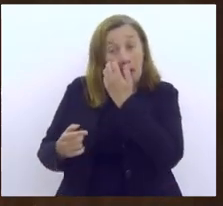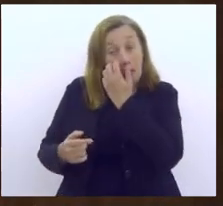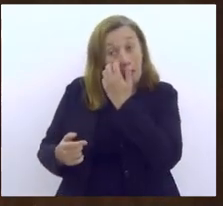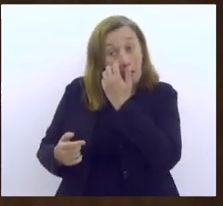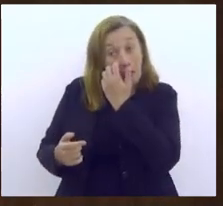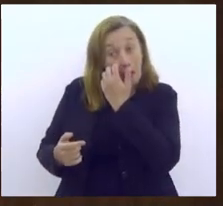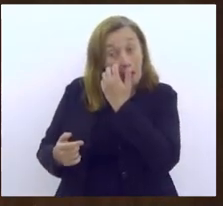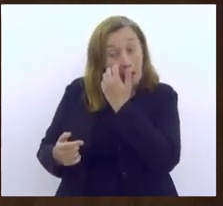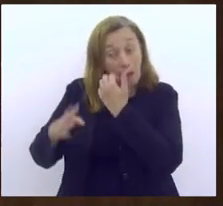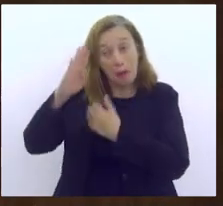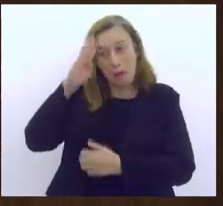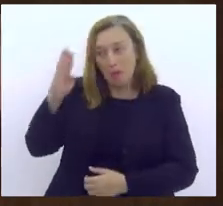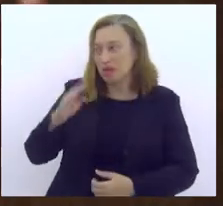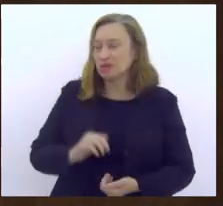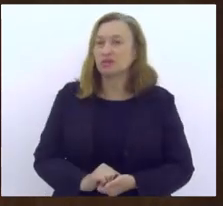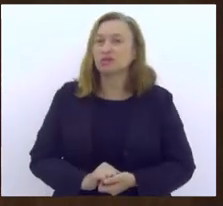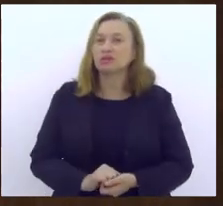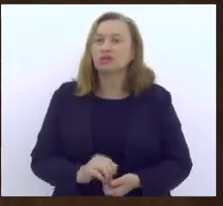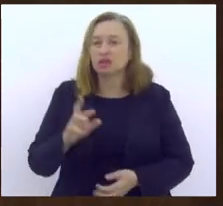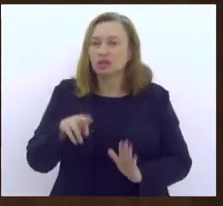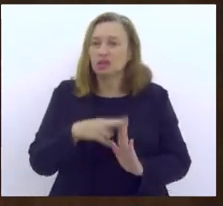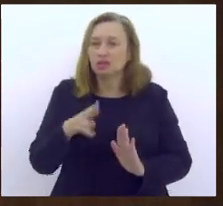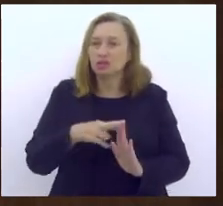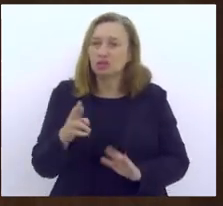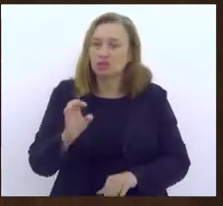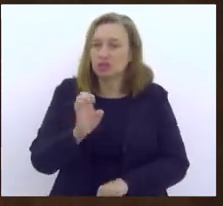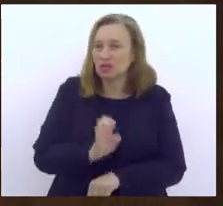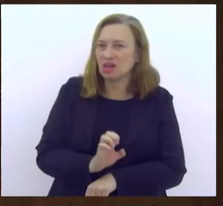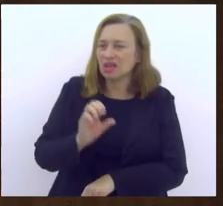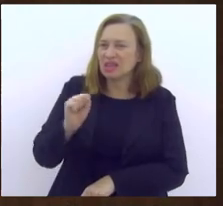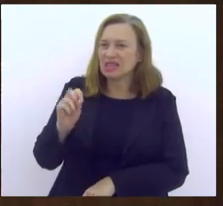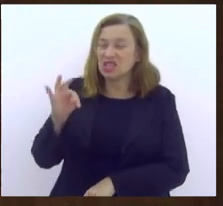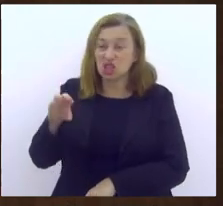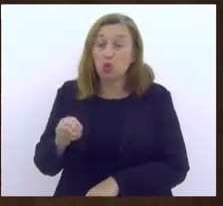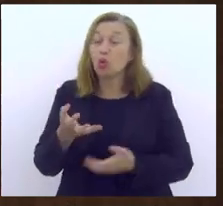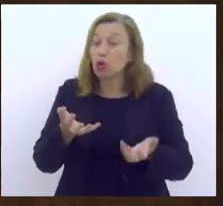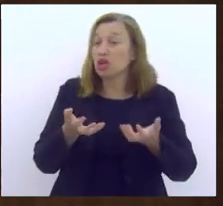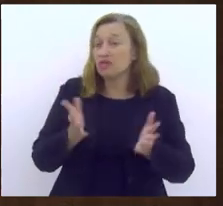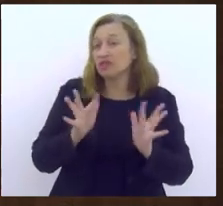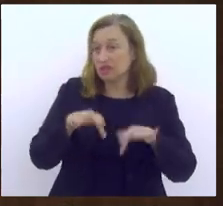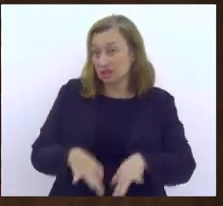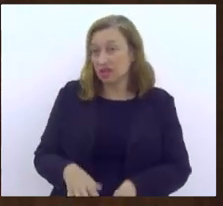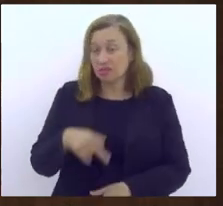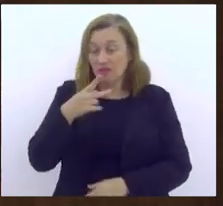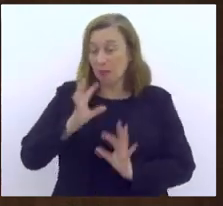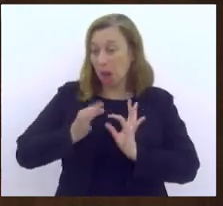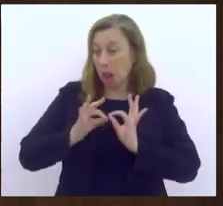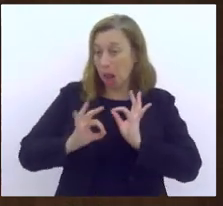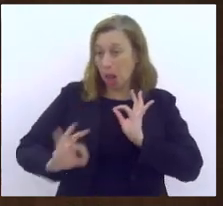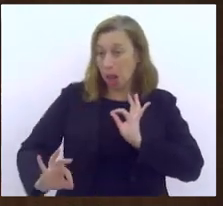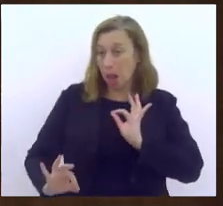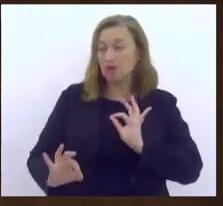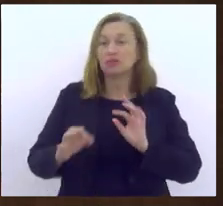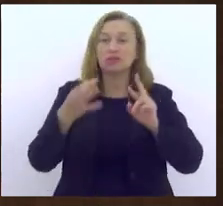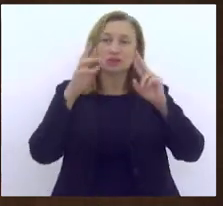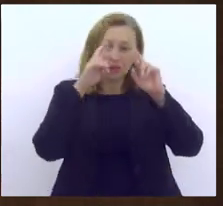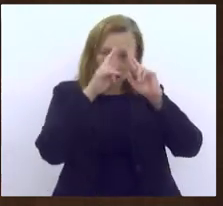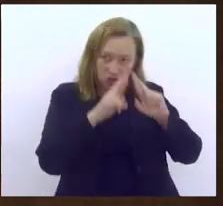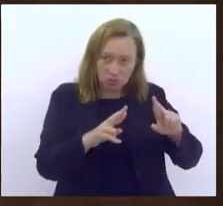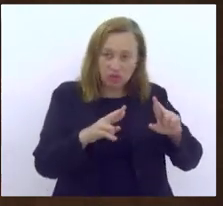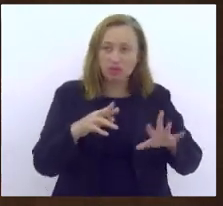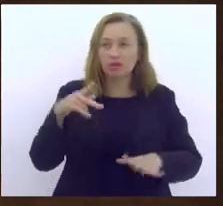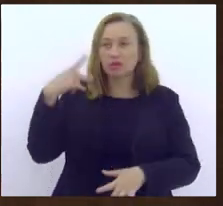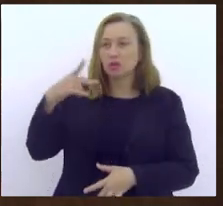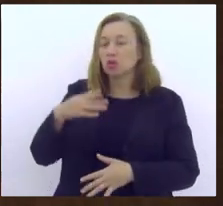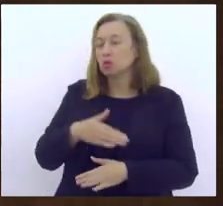como pauta prioritária a resolução do estado de sítio. Então, eu queria terminar minha fala, para não me alongar, em respeito ao parlamento,